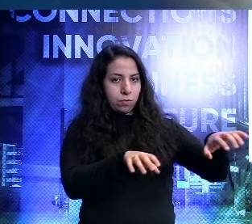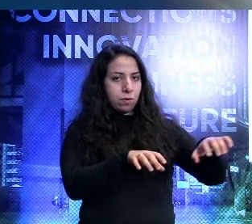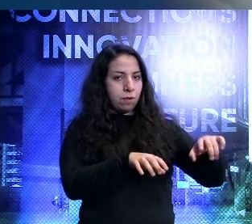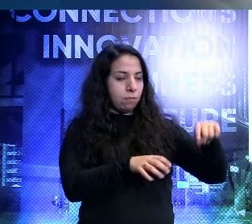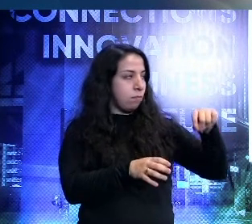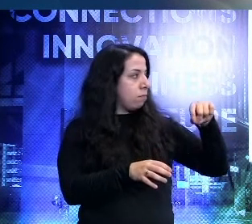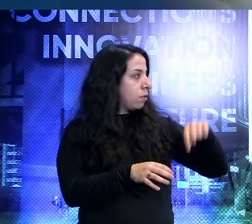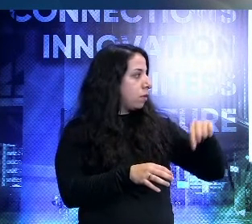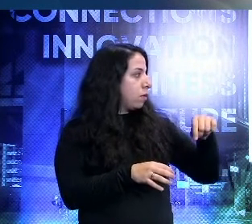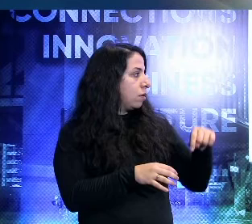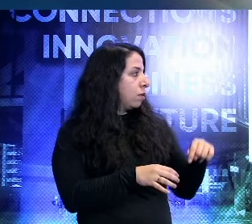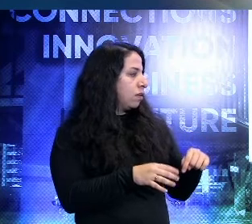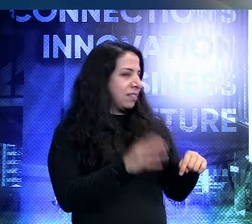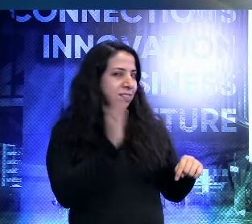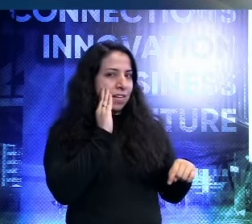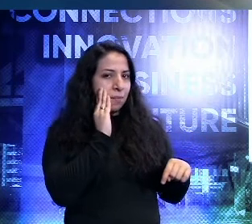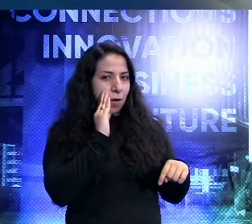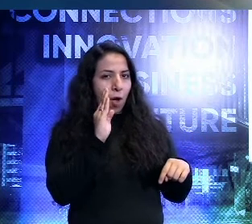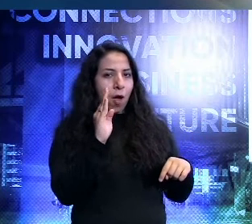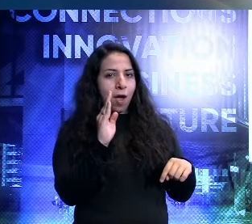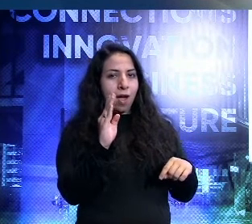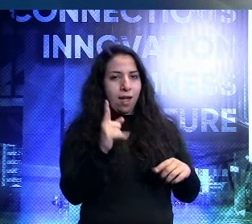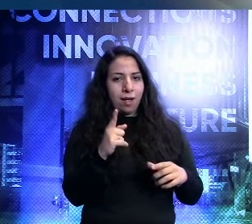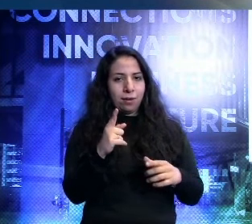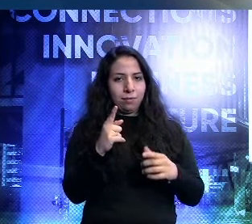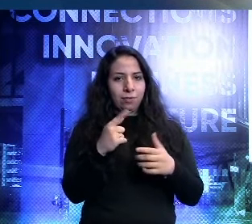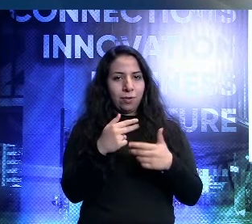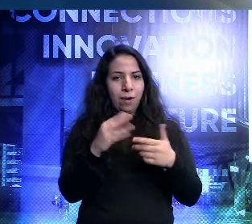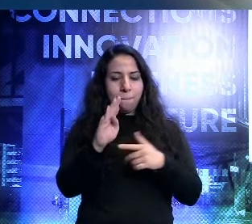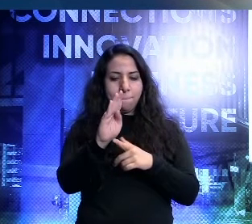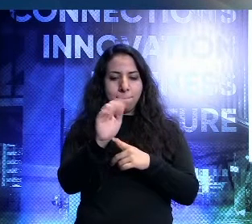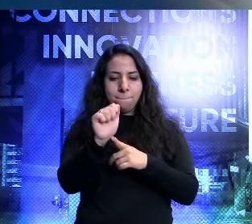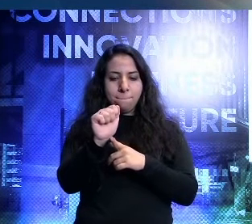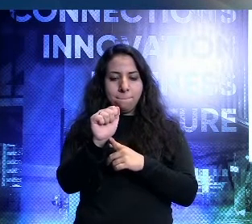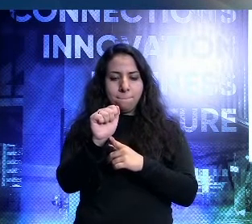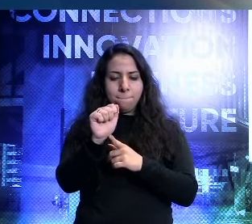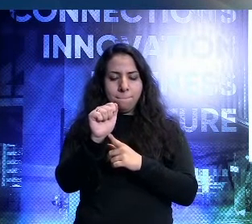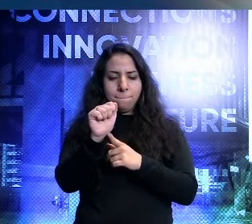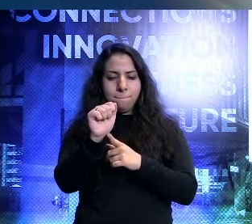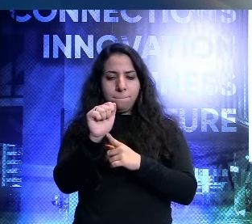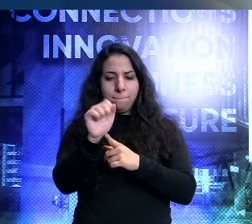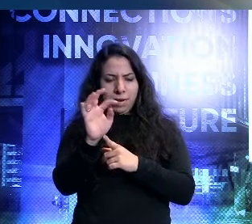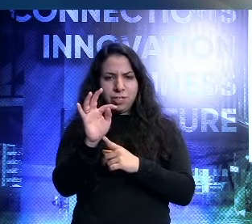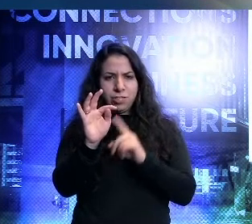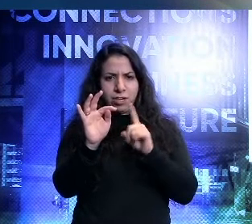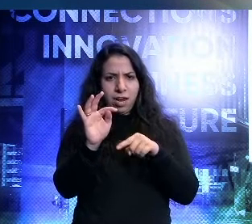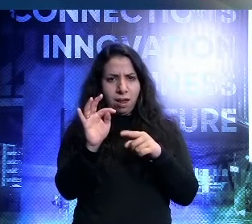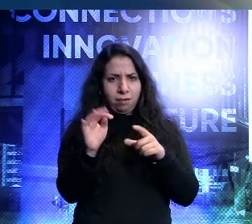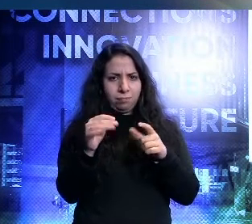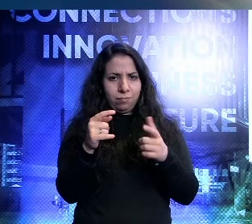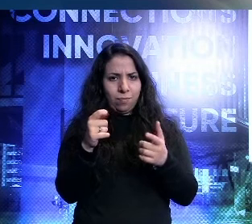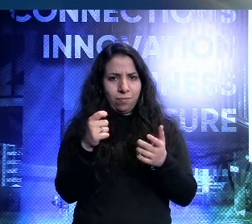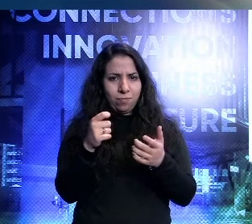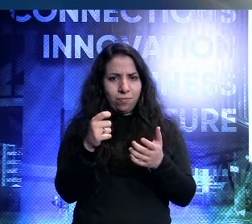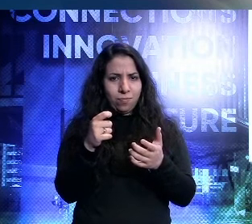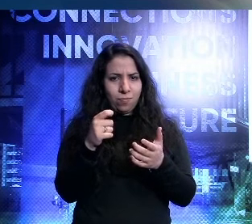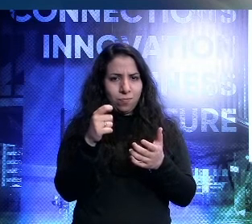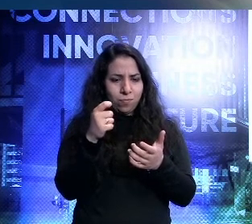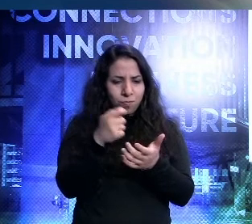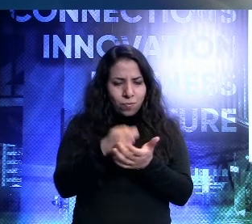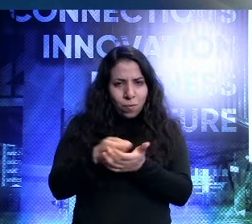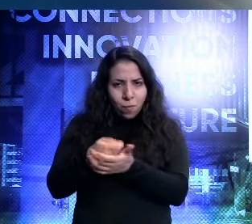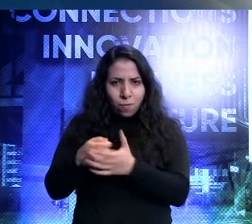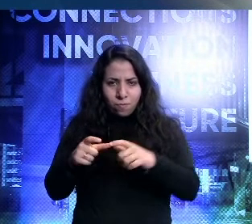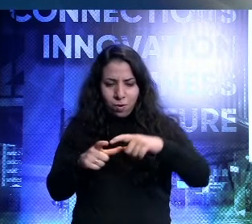mas para quem já viu boleto bancário, aquilo processa num treco chamado batch, é um arquivão. E se o brother que deveria apertar alguma coisa não